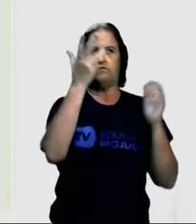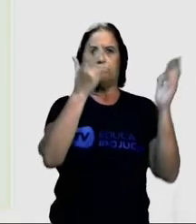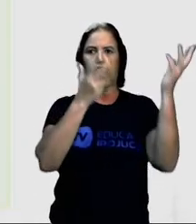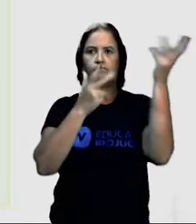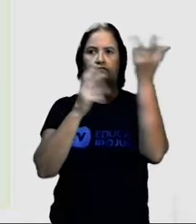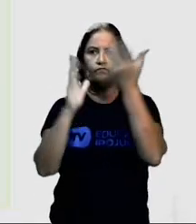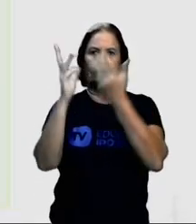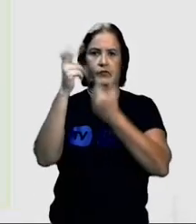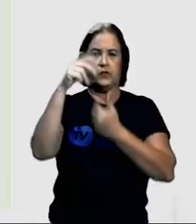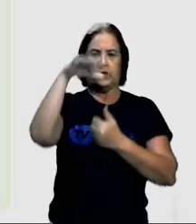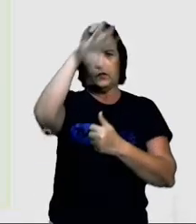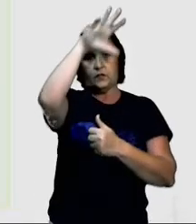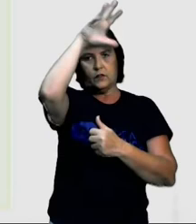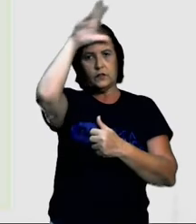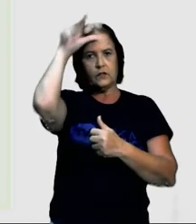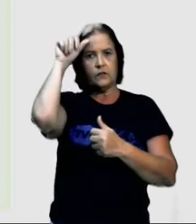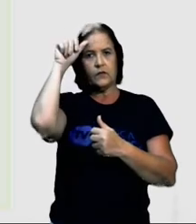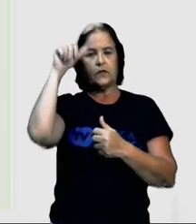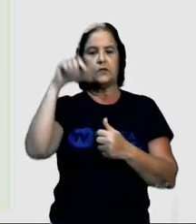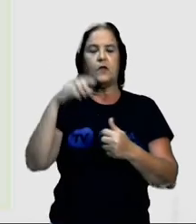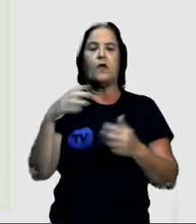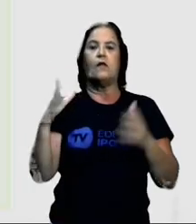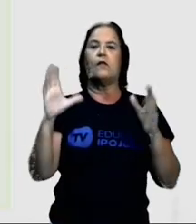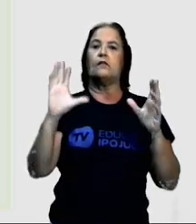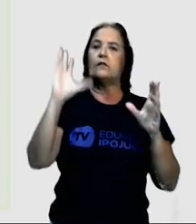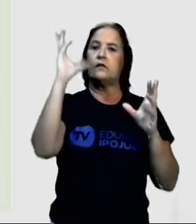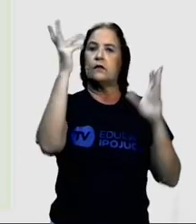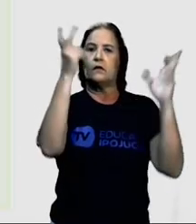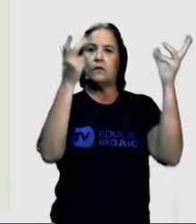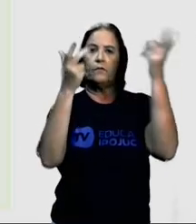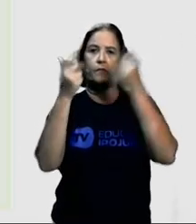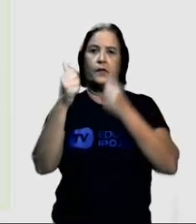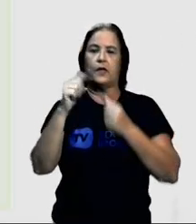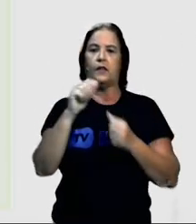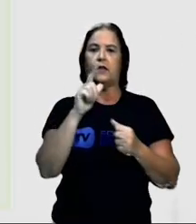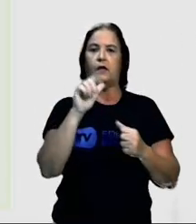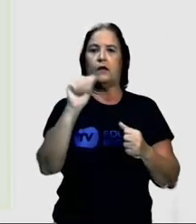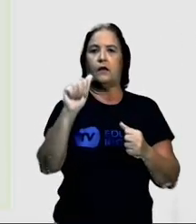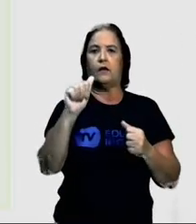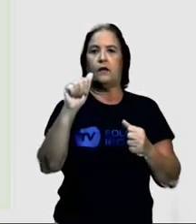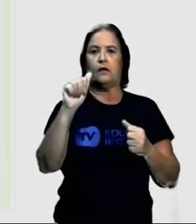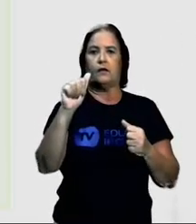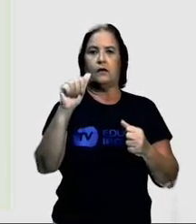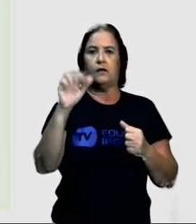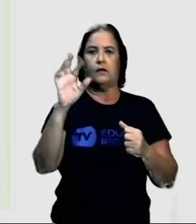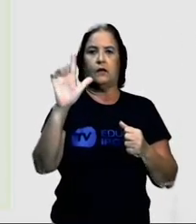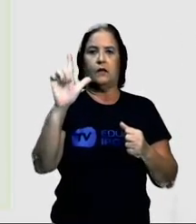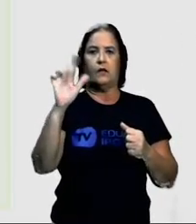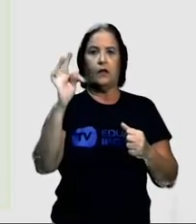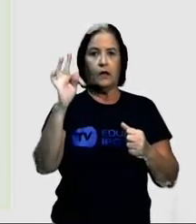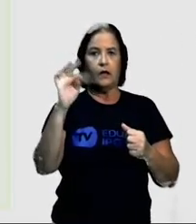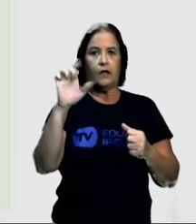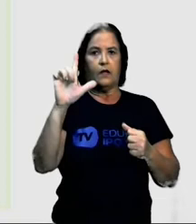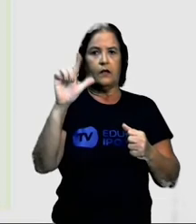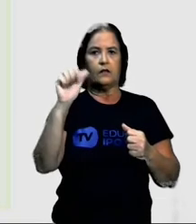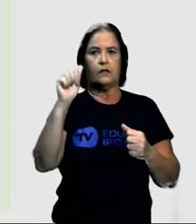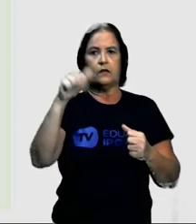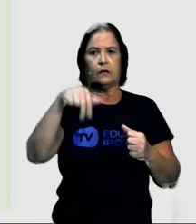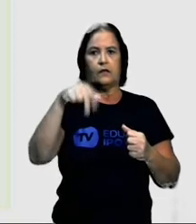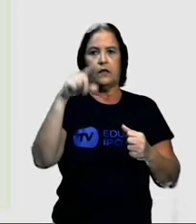amazônica, certo? A gente tem a Mata Atlântica, pelo menos uma parte dela. Já lá na parte